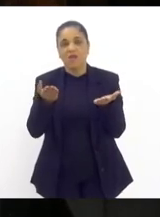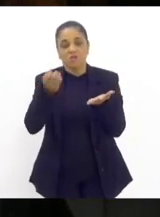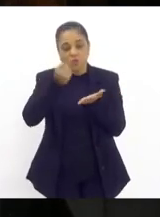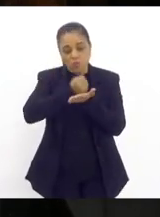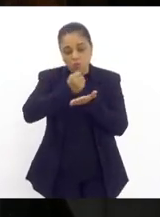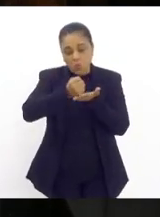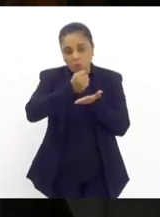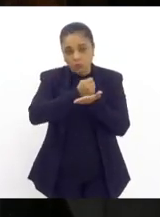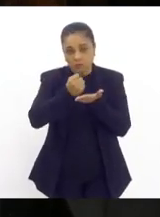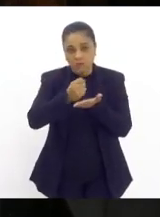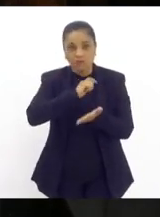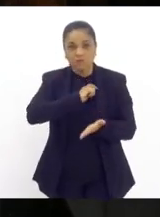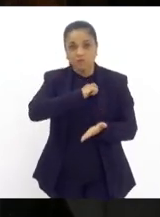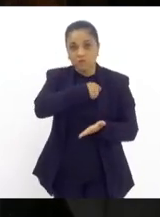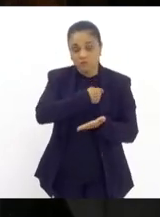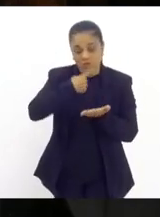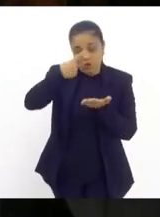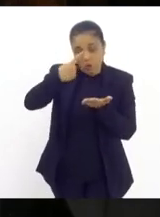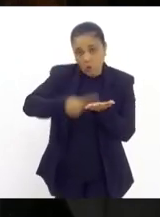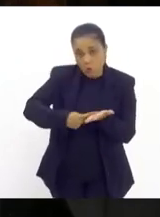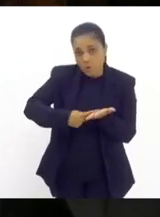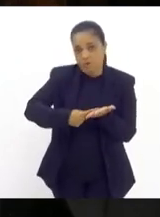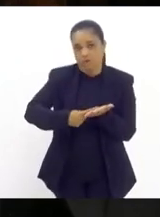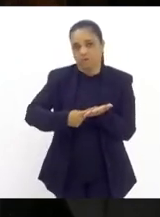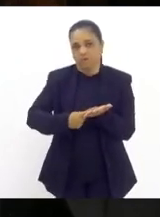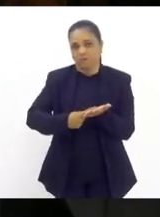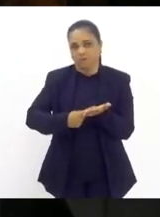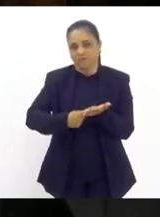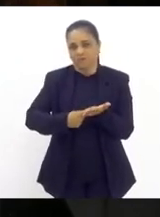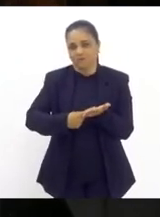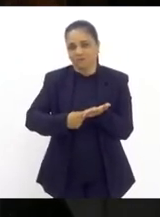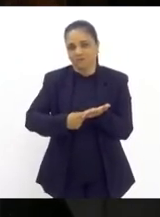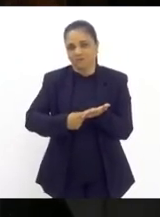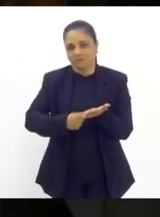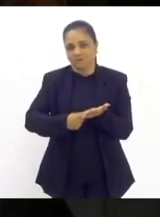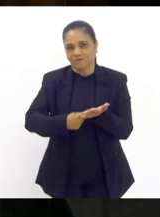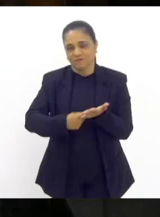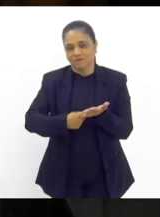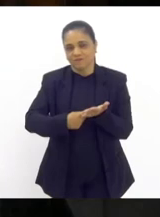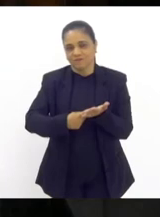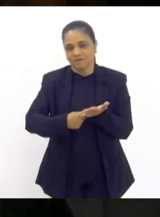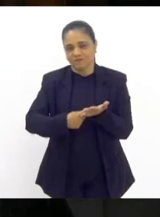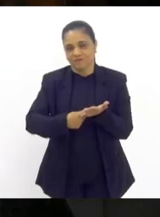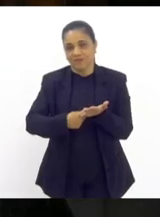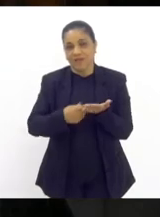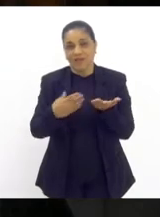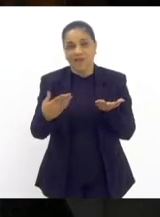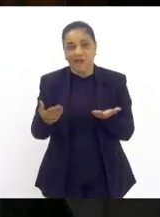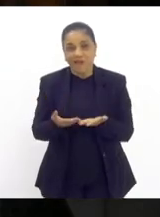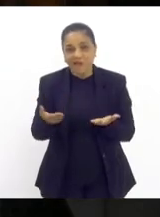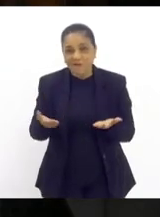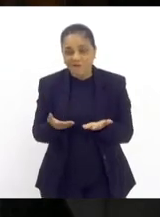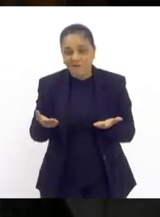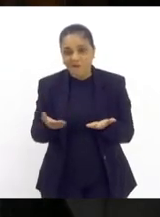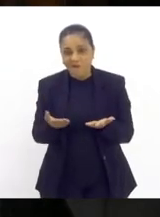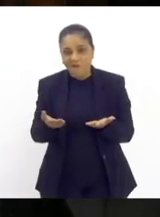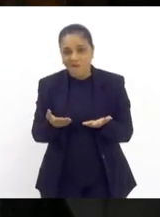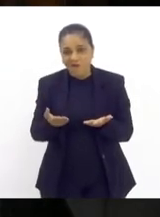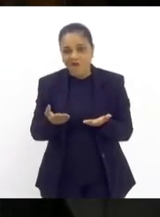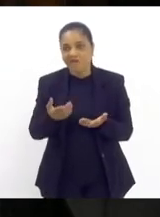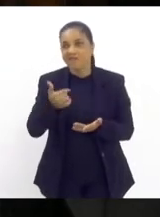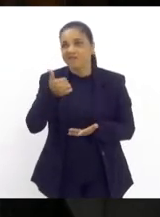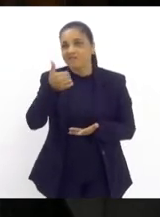sejam cumpridos e aperfeiçoados somente agora depois de